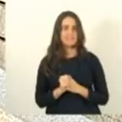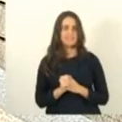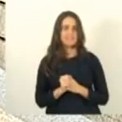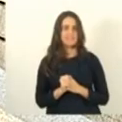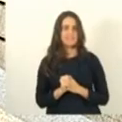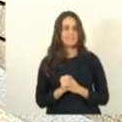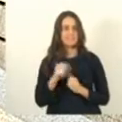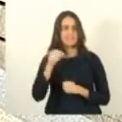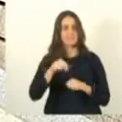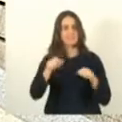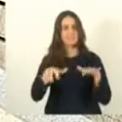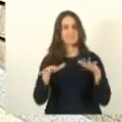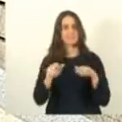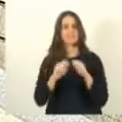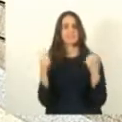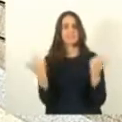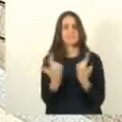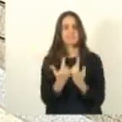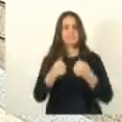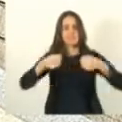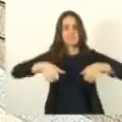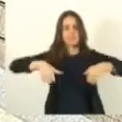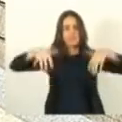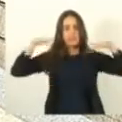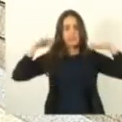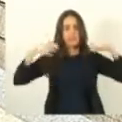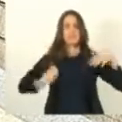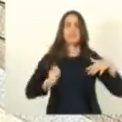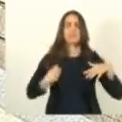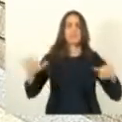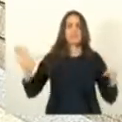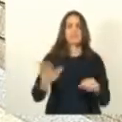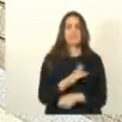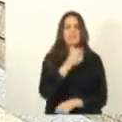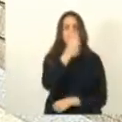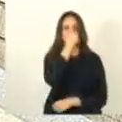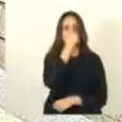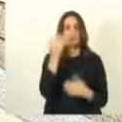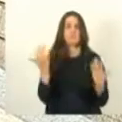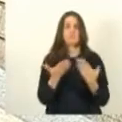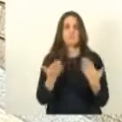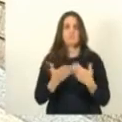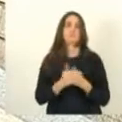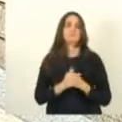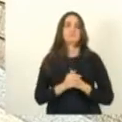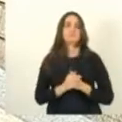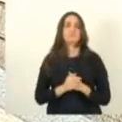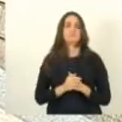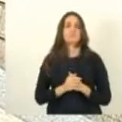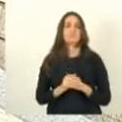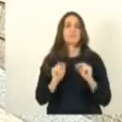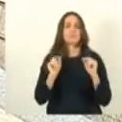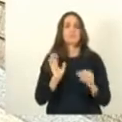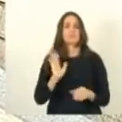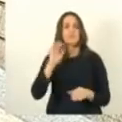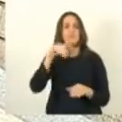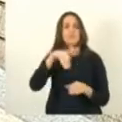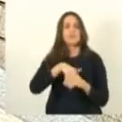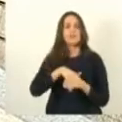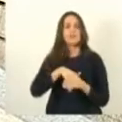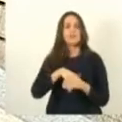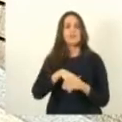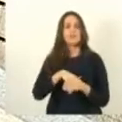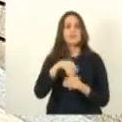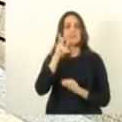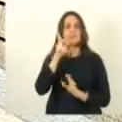Aqui no plenário da Assembleia, nas galerias, com galerias lotadas, inclusive hoje, para a votação desse projeto